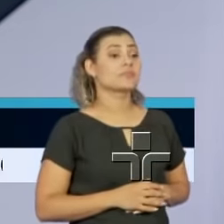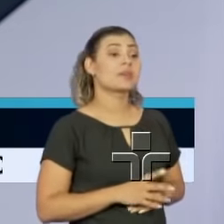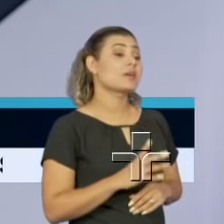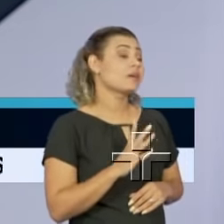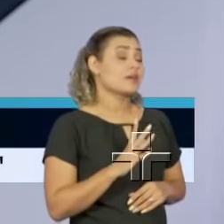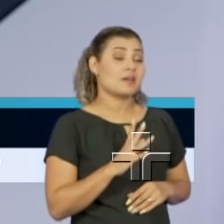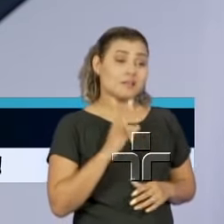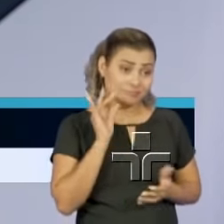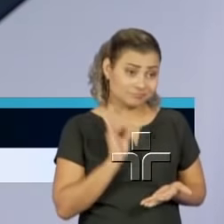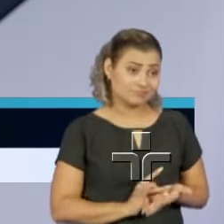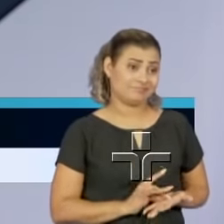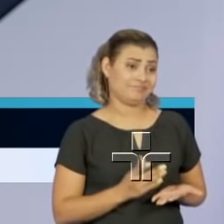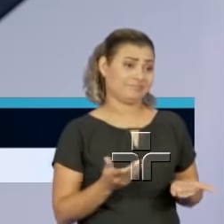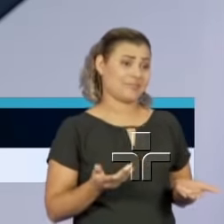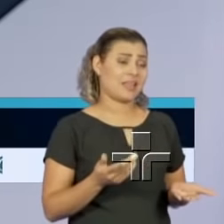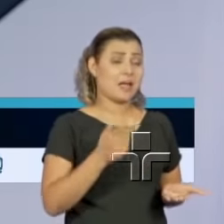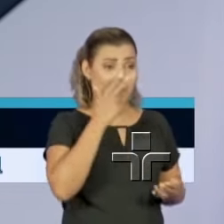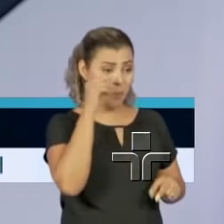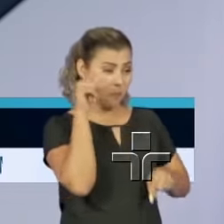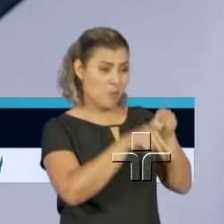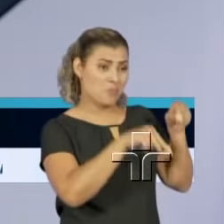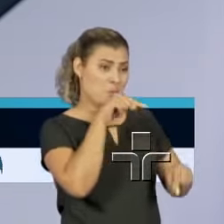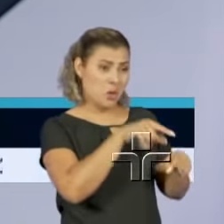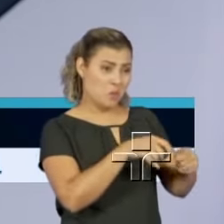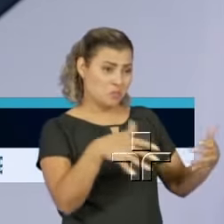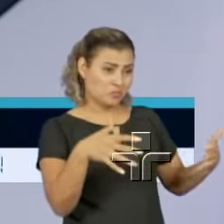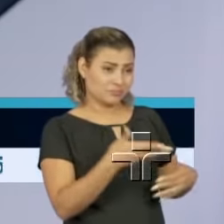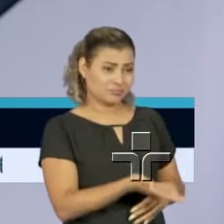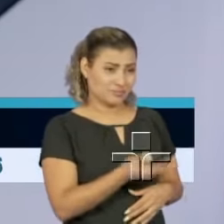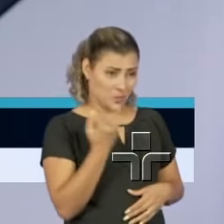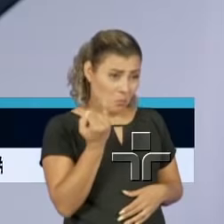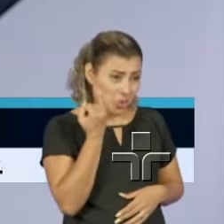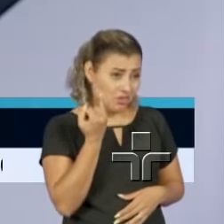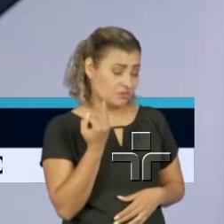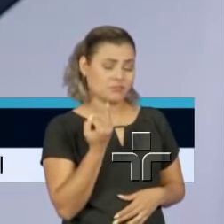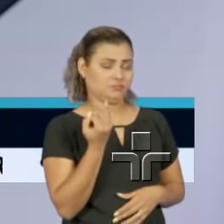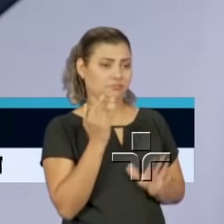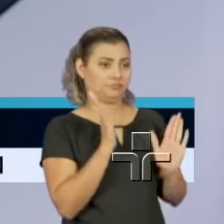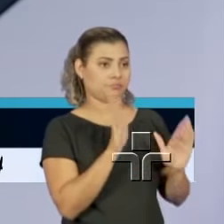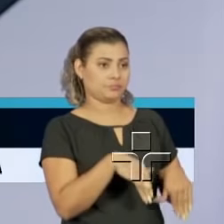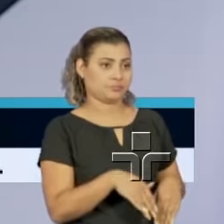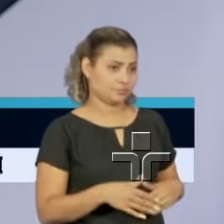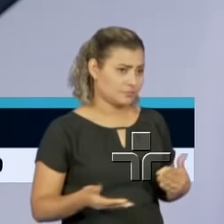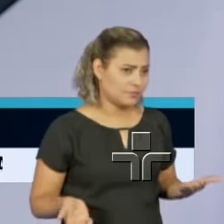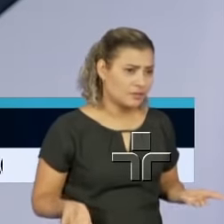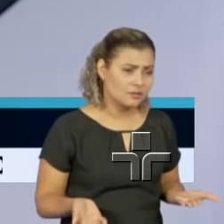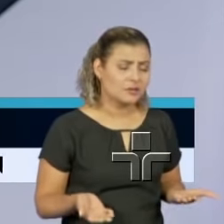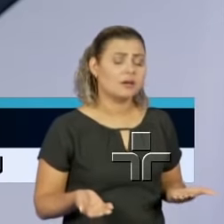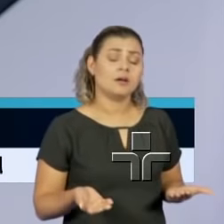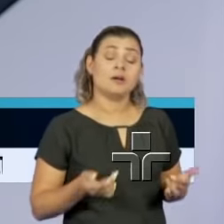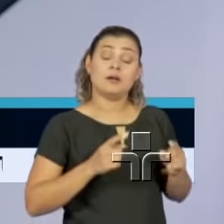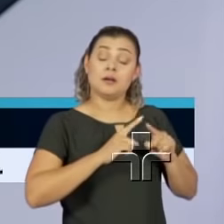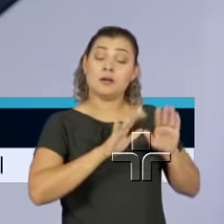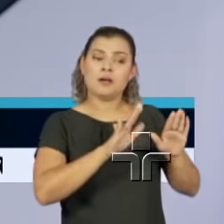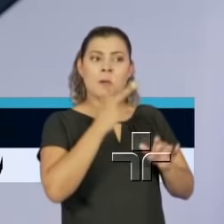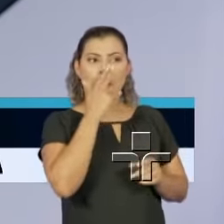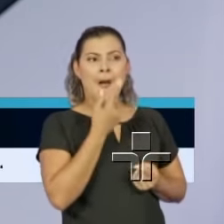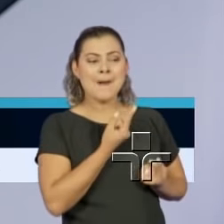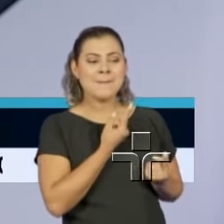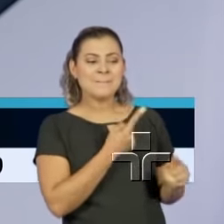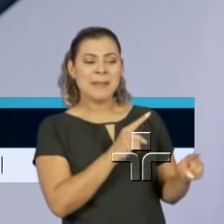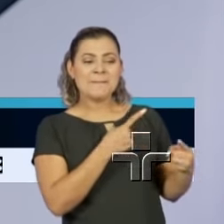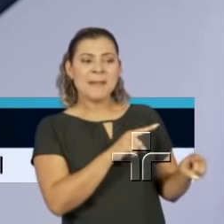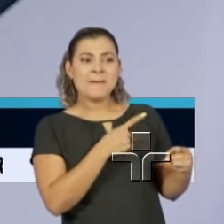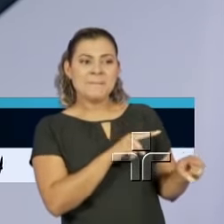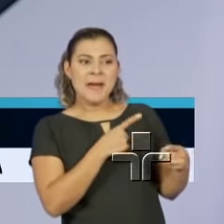grande importância a este ataque do final da tarde. Parece mais uma provocação, eram